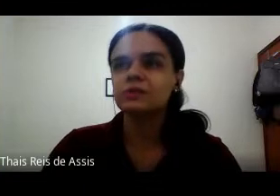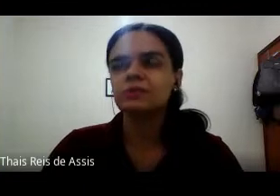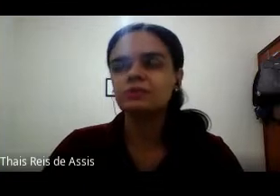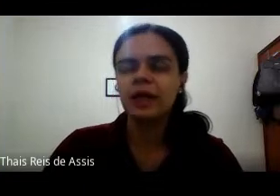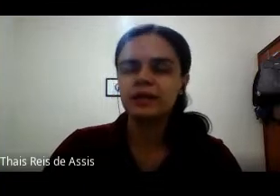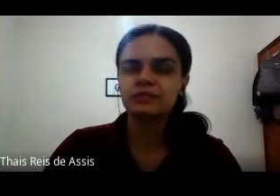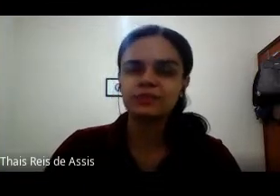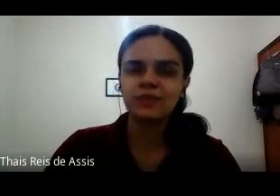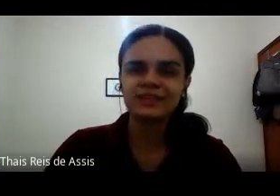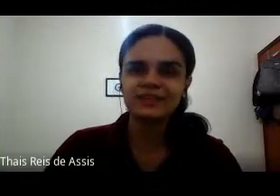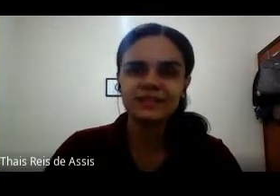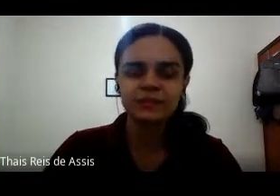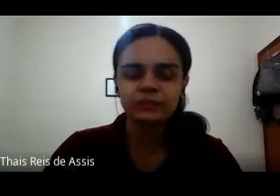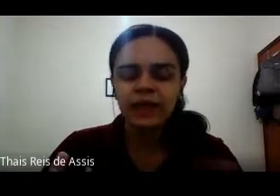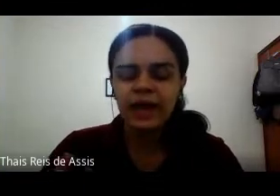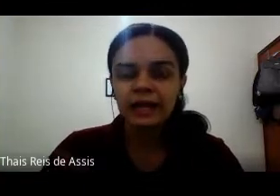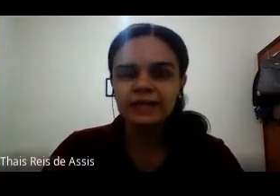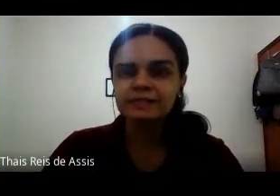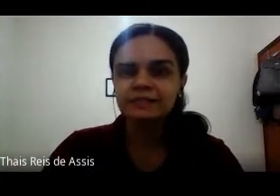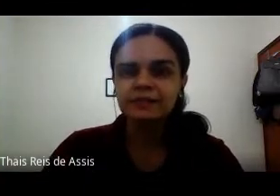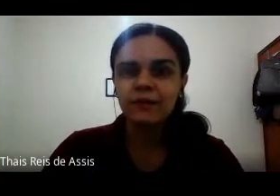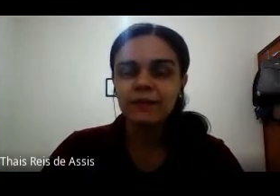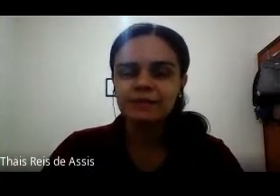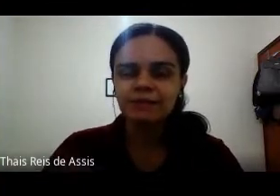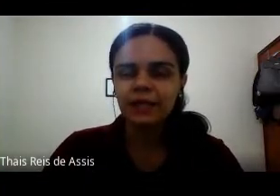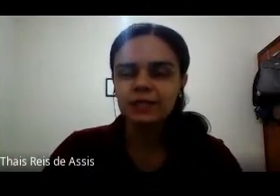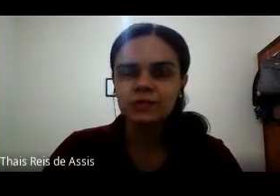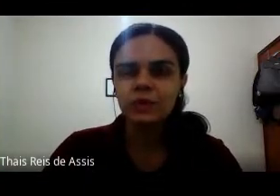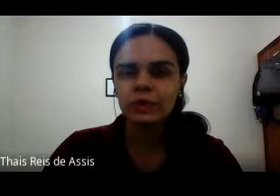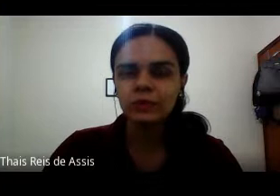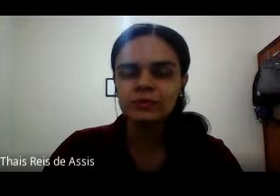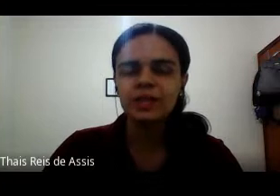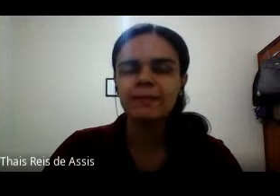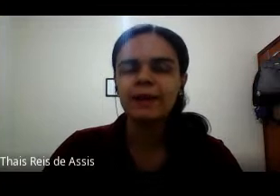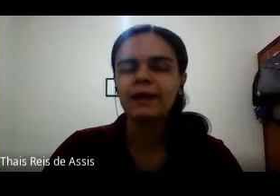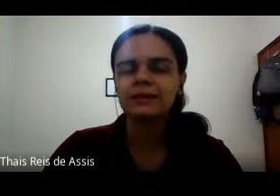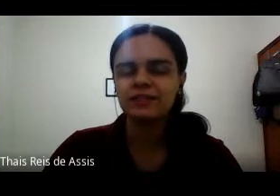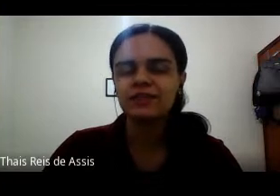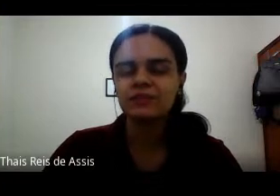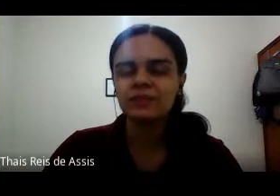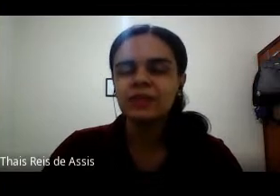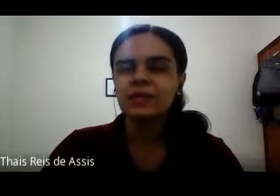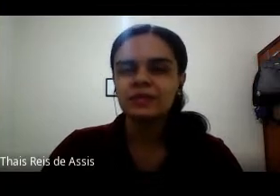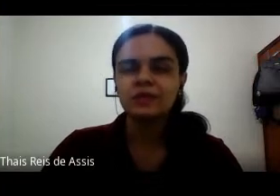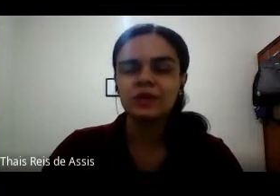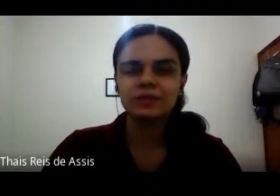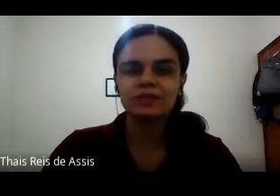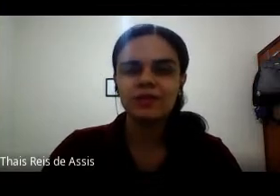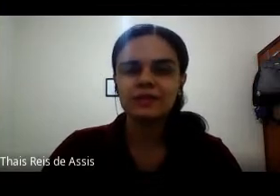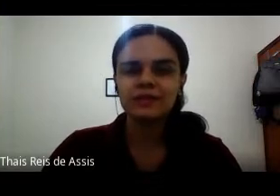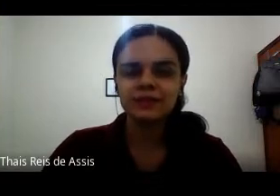escolas, sobretudo da rede particular de ensino, acrescentando algumas matérias no currículo. Você já reparou? Você já viu? Que tem